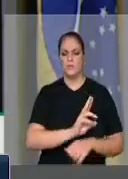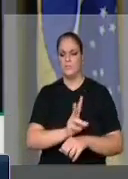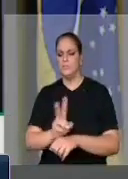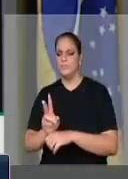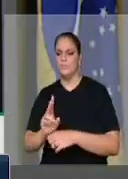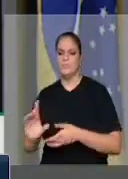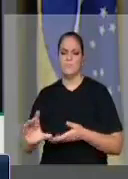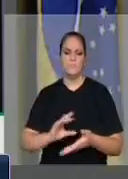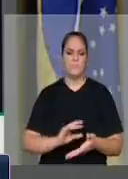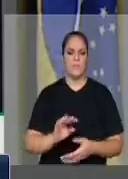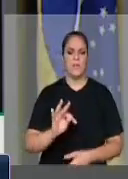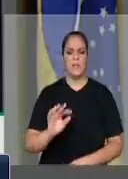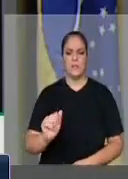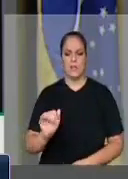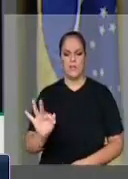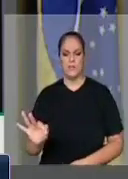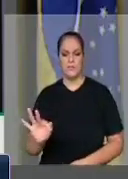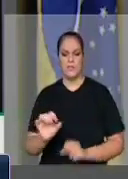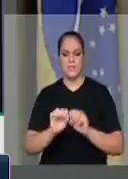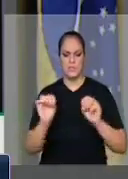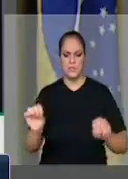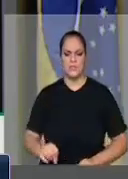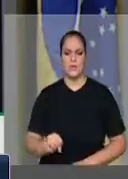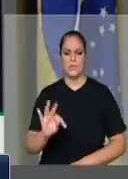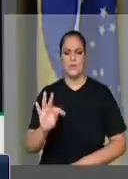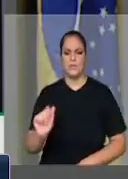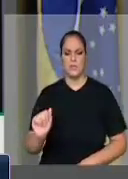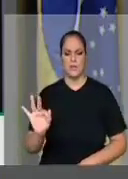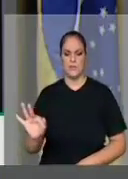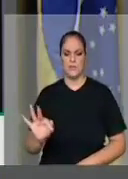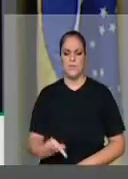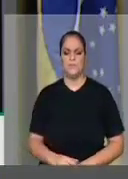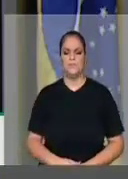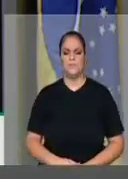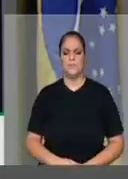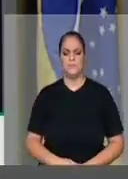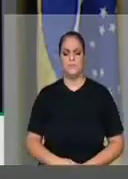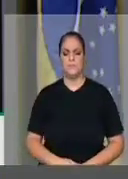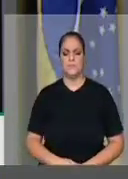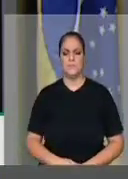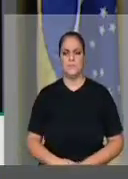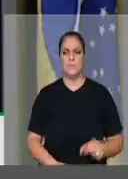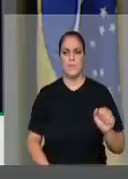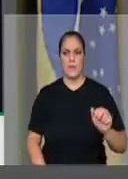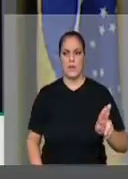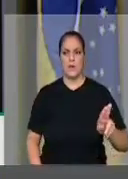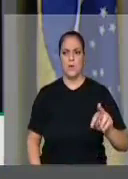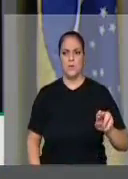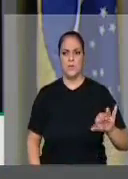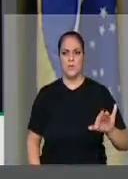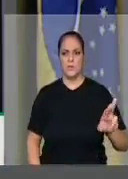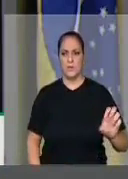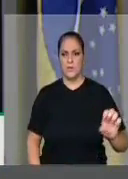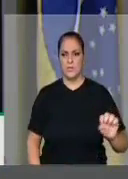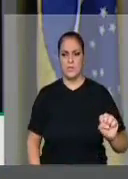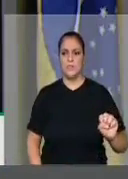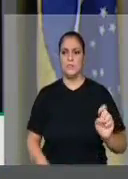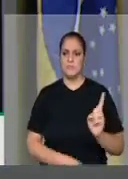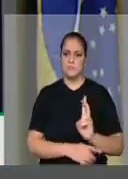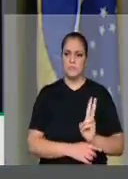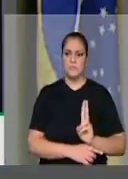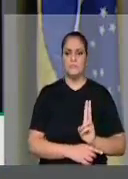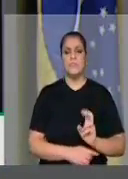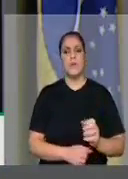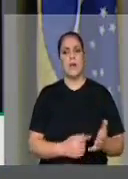fiscalizar no sistema TAF. Nós também teremos a colaboração dos auditores e estamos também aqui